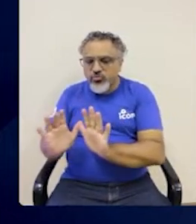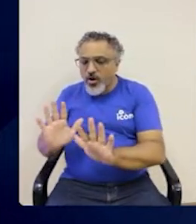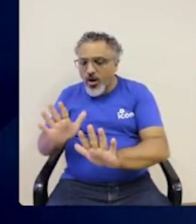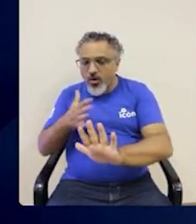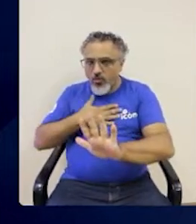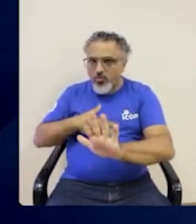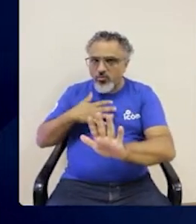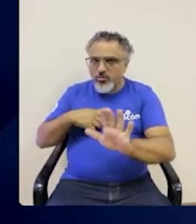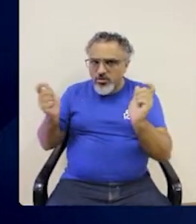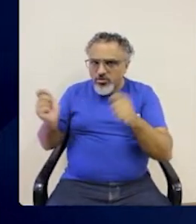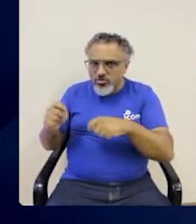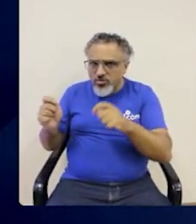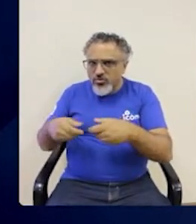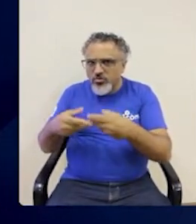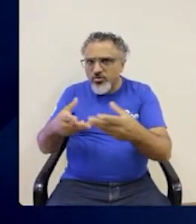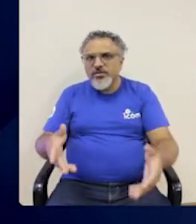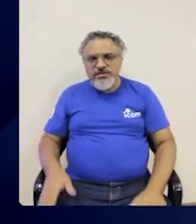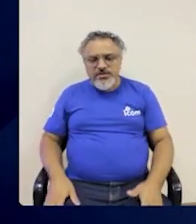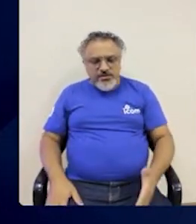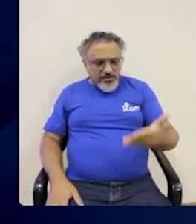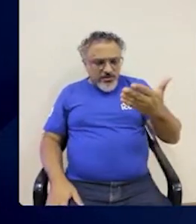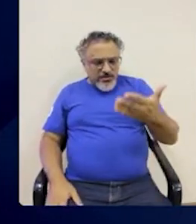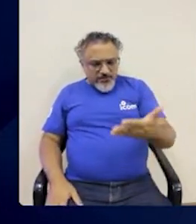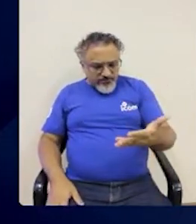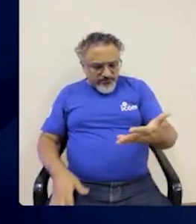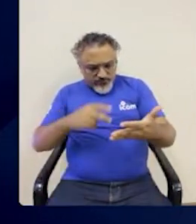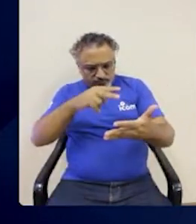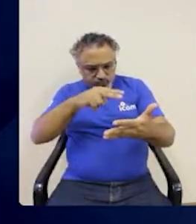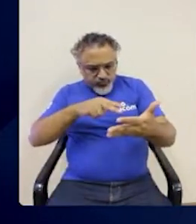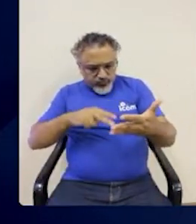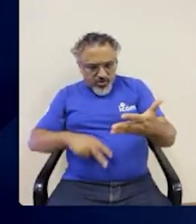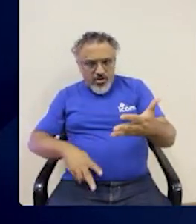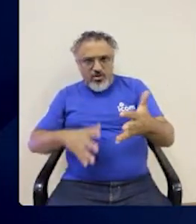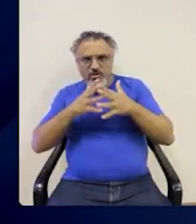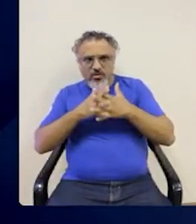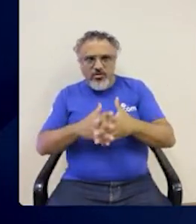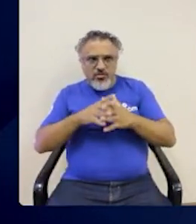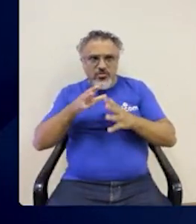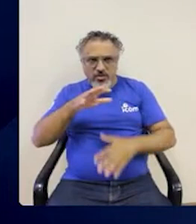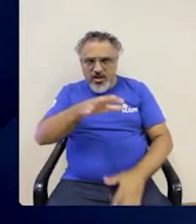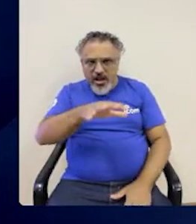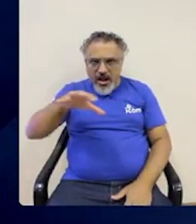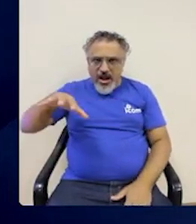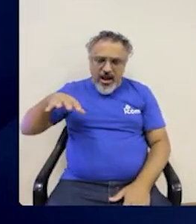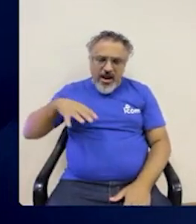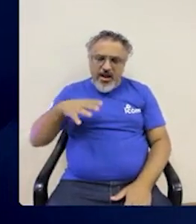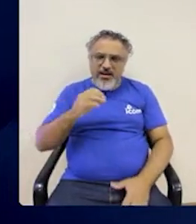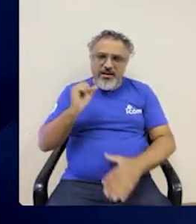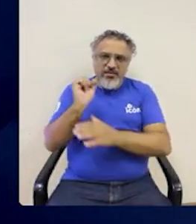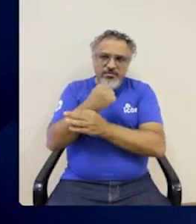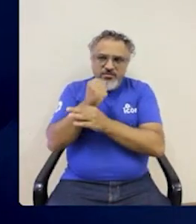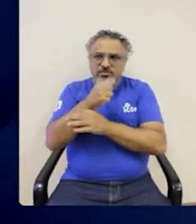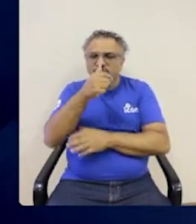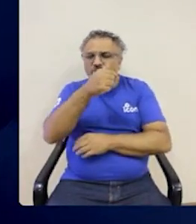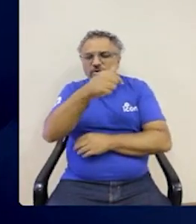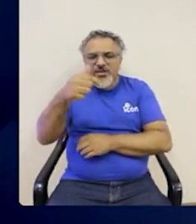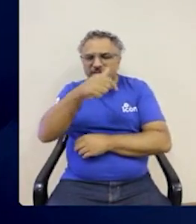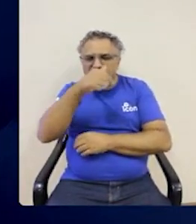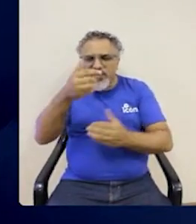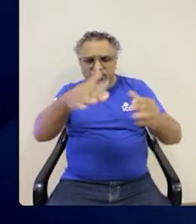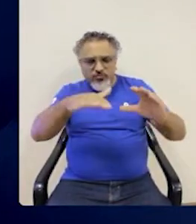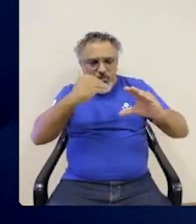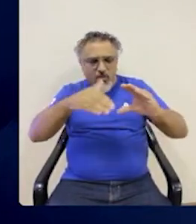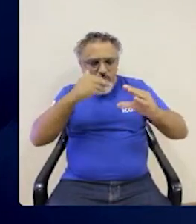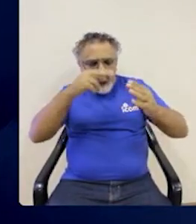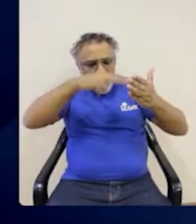de condições. E aí ele lê todas as publicações que saem de todas as áreas da fisioterapia semanalmente e mensalmente, é